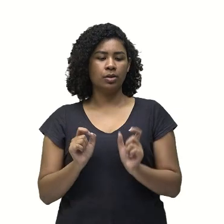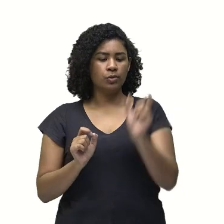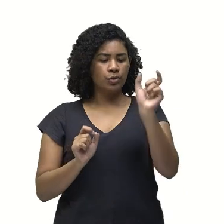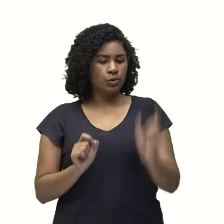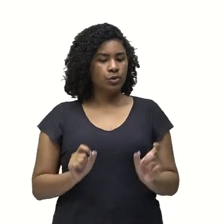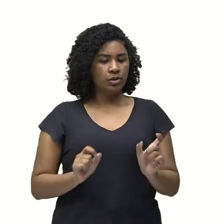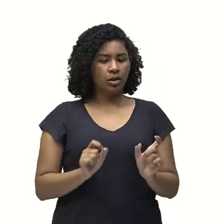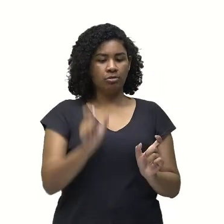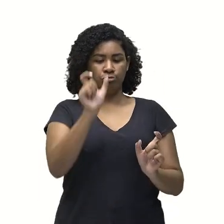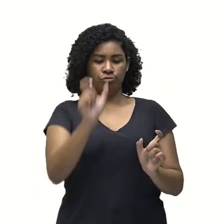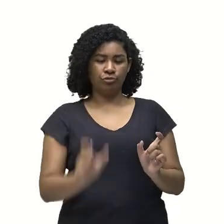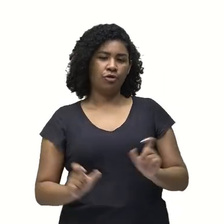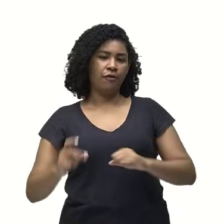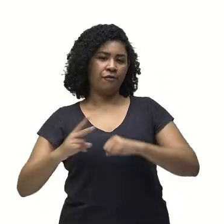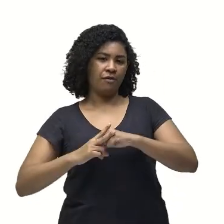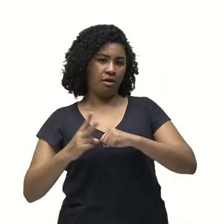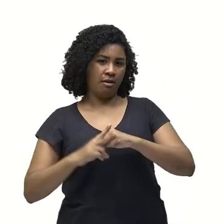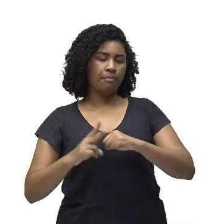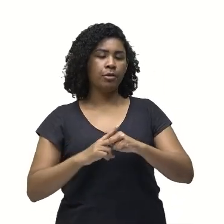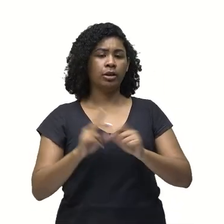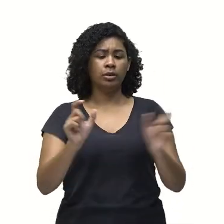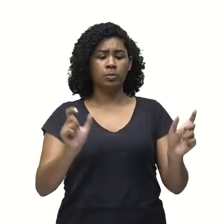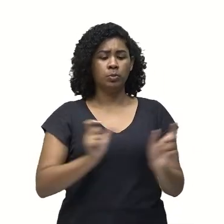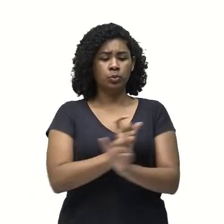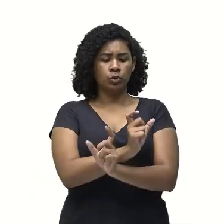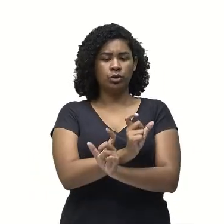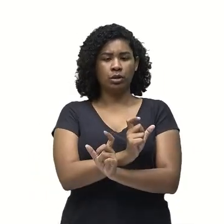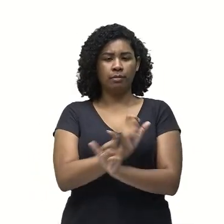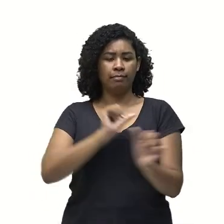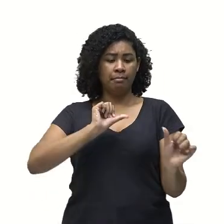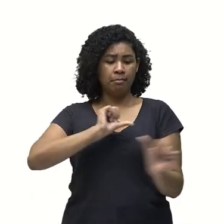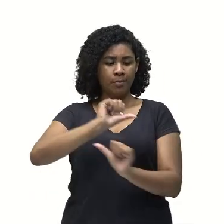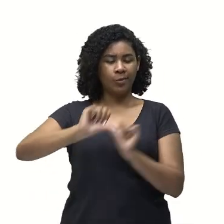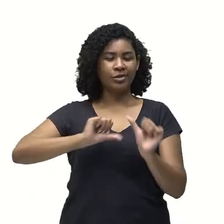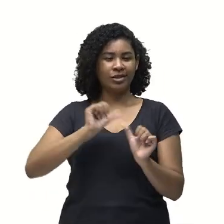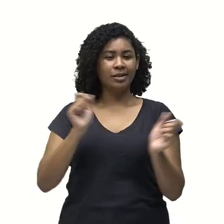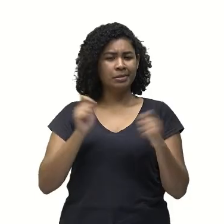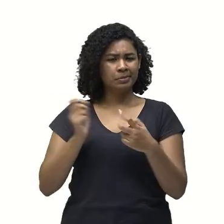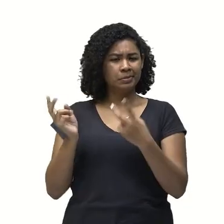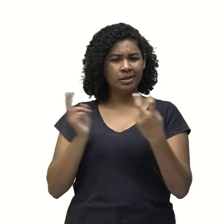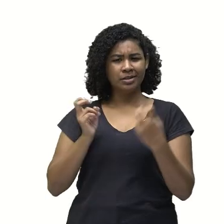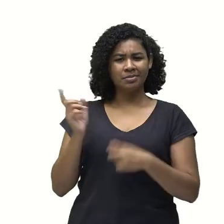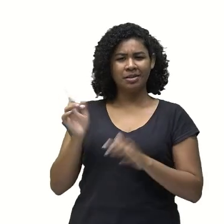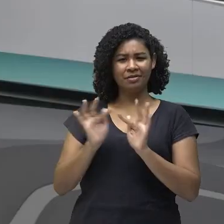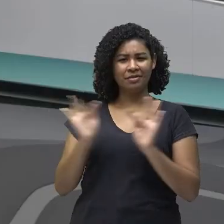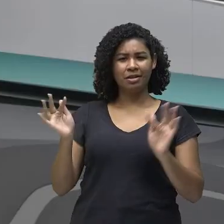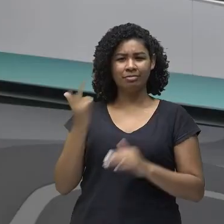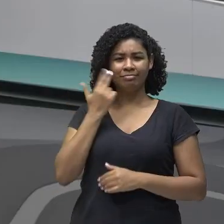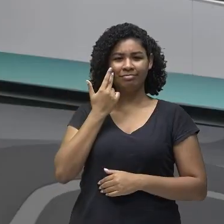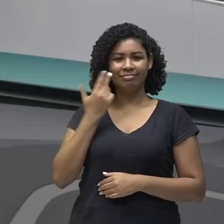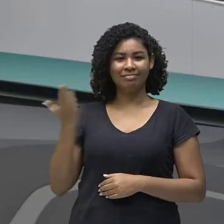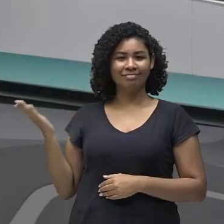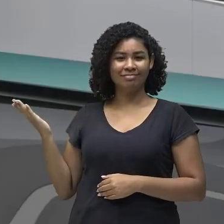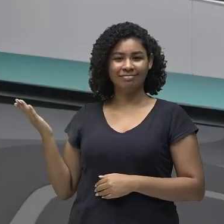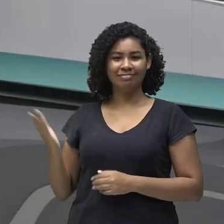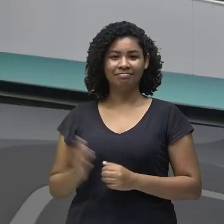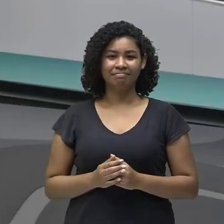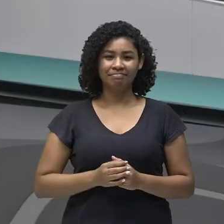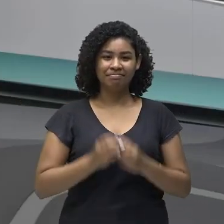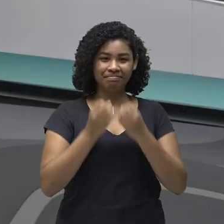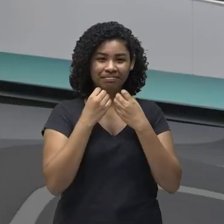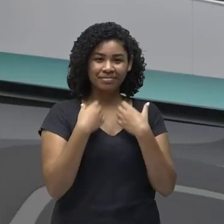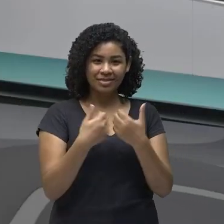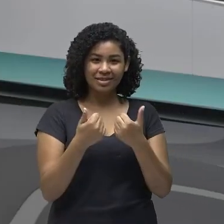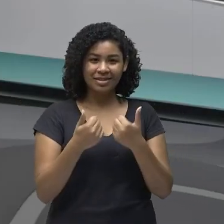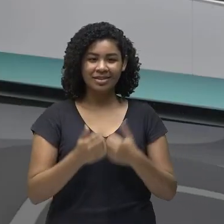to be. E aí nessa mudança aí você observou que o restante da frase ficou da mesma forma. Tudo bem, people?